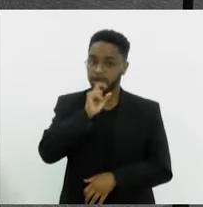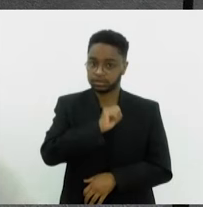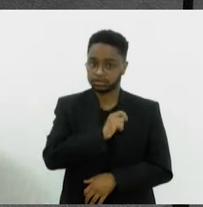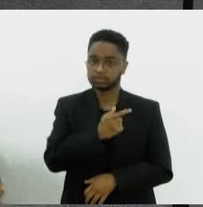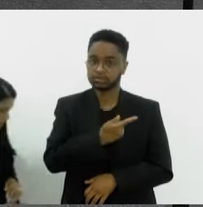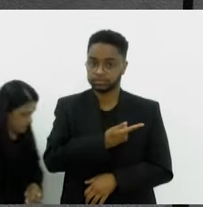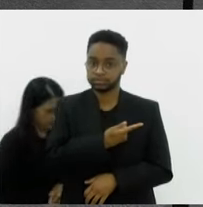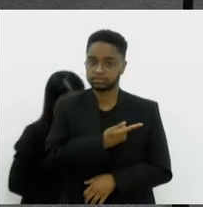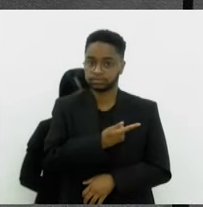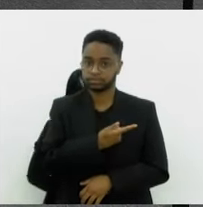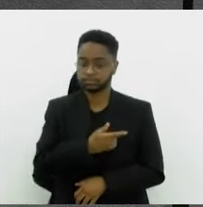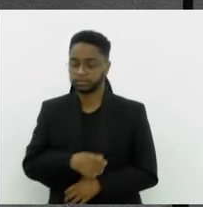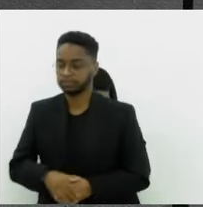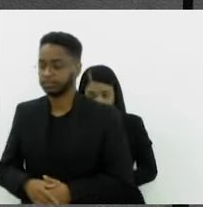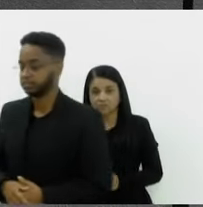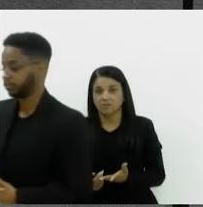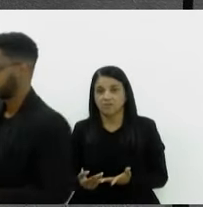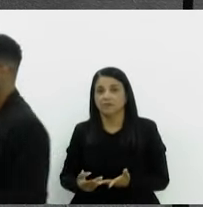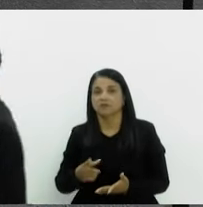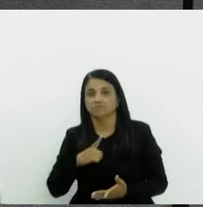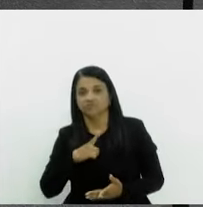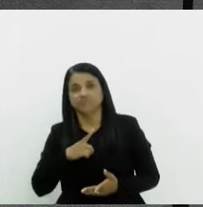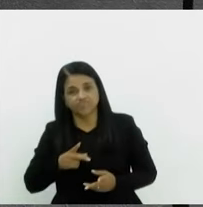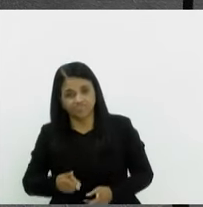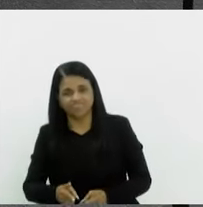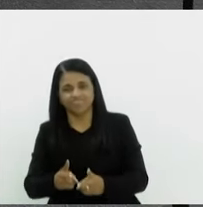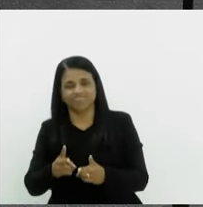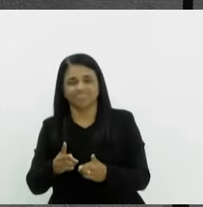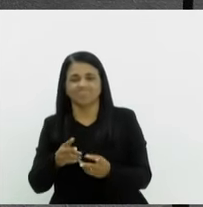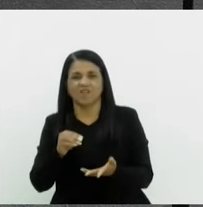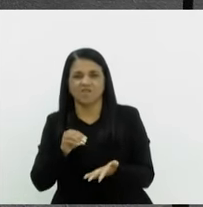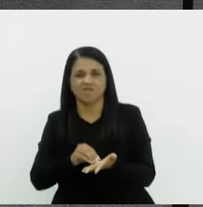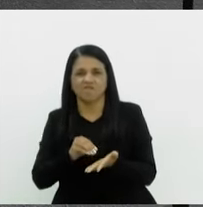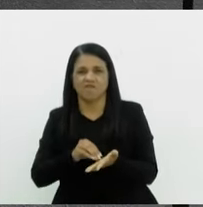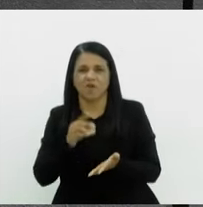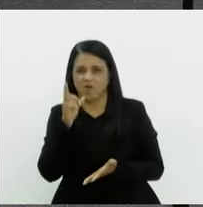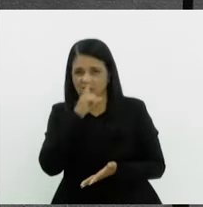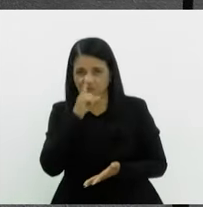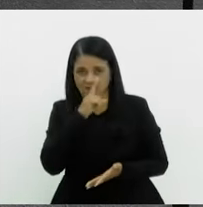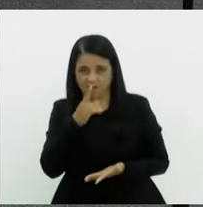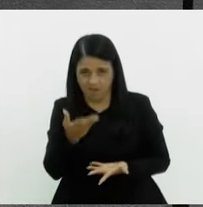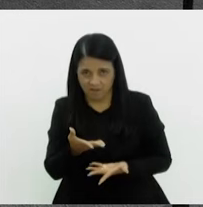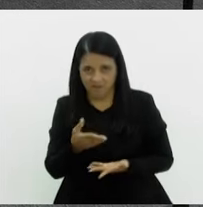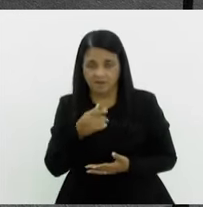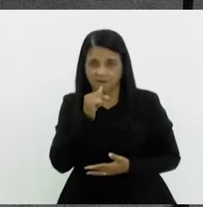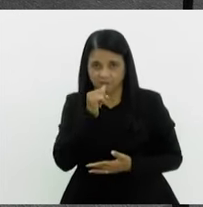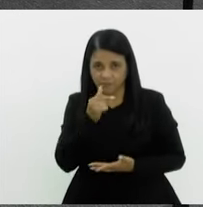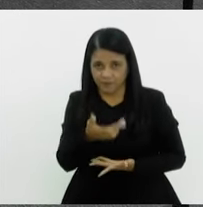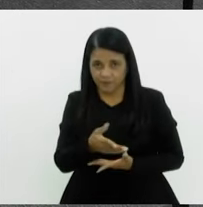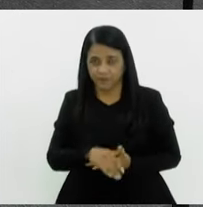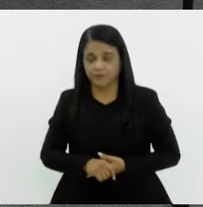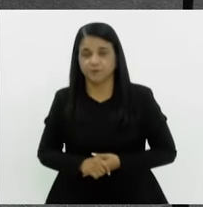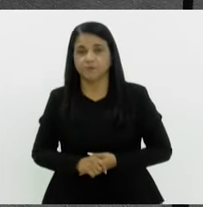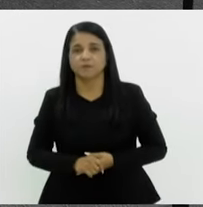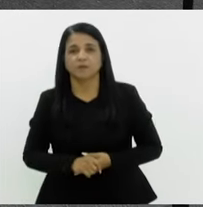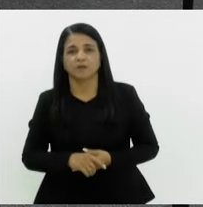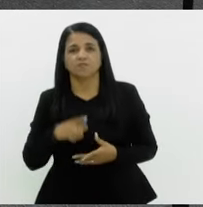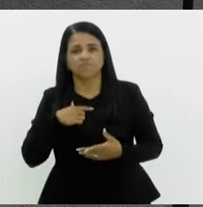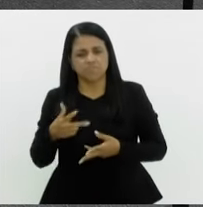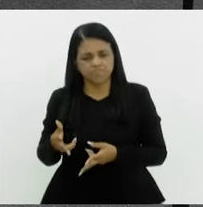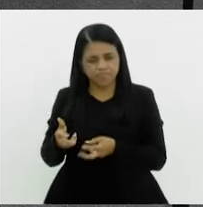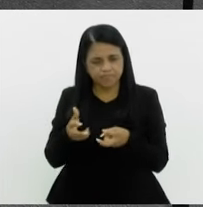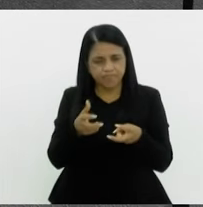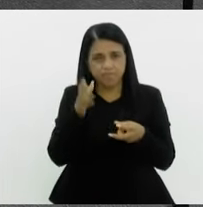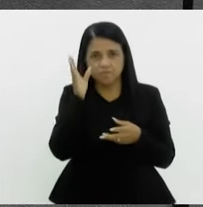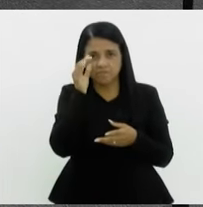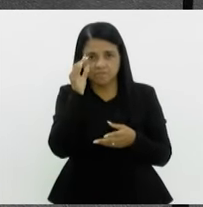no seu serviço geral, né? Permanentemente deficitária. Podemos observar ali algumas coisas que me chamaram a